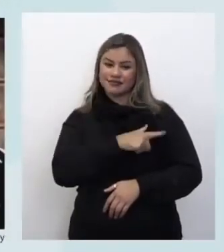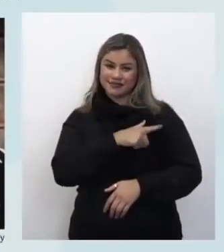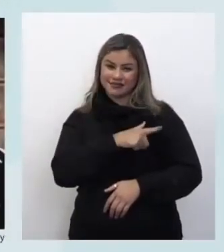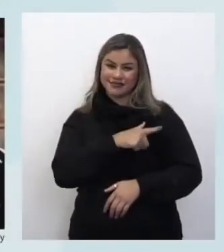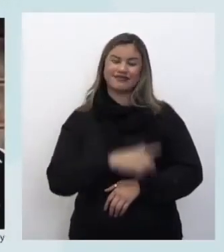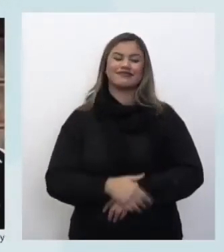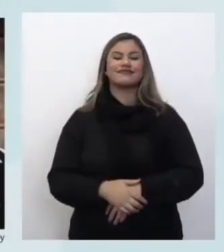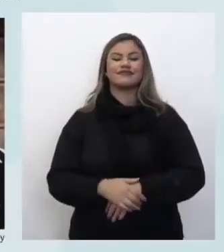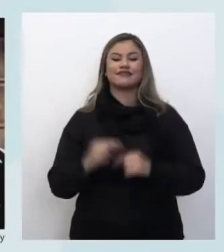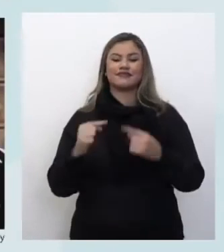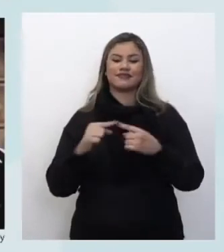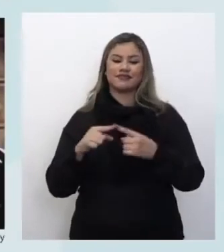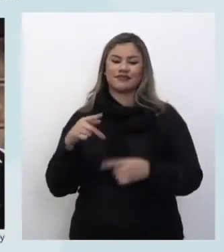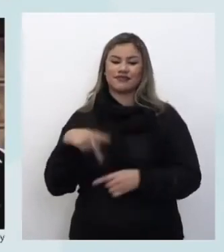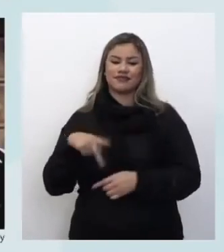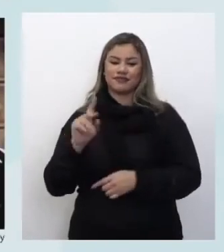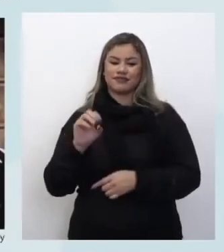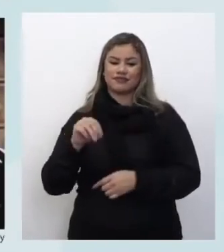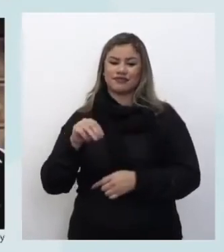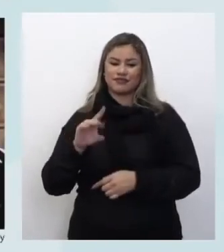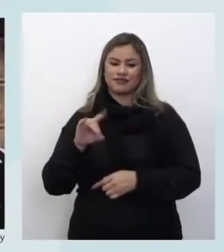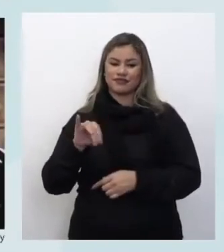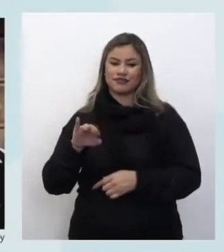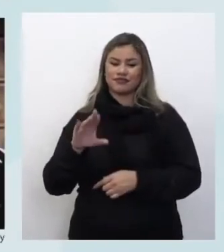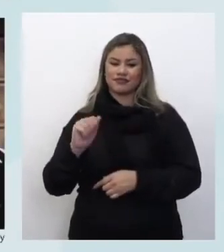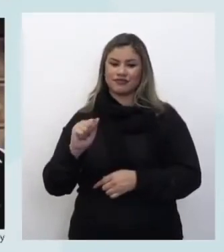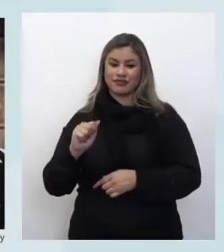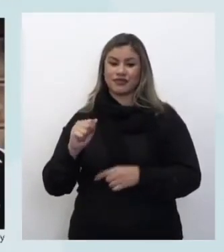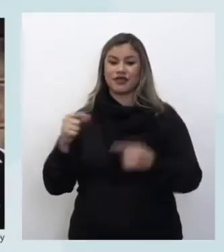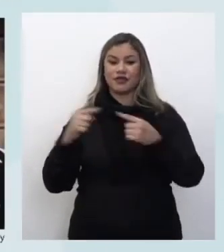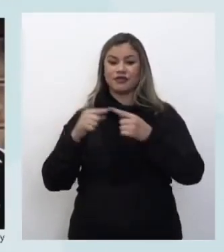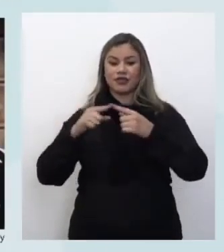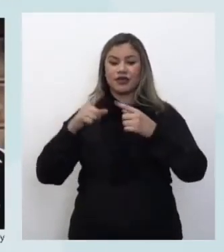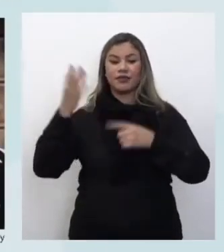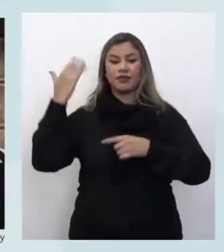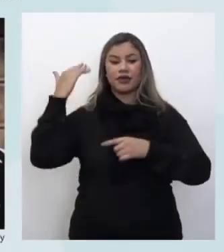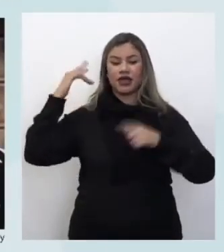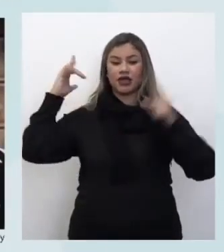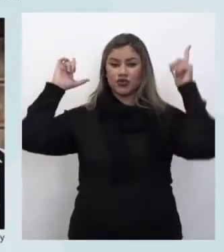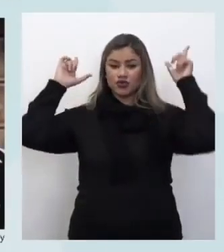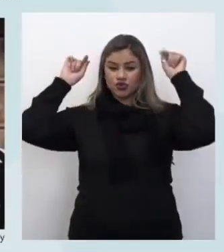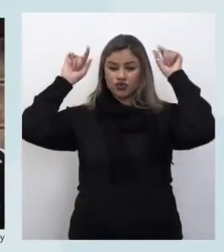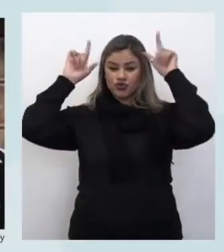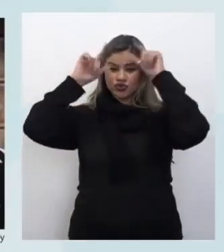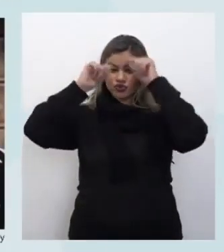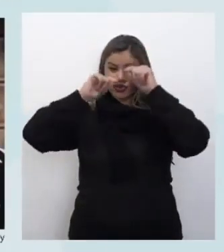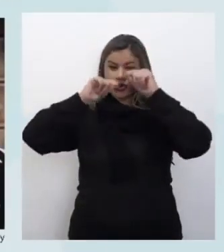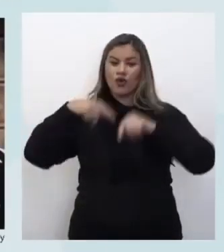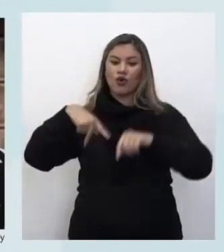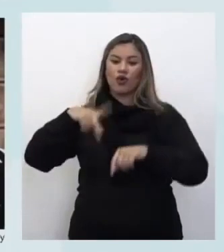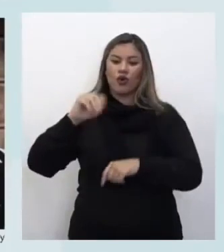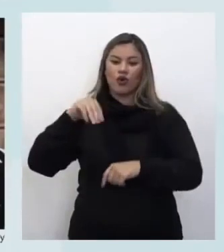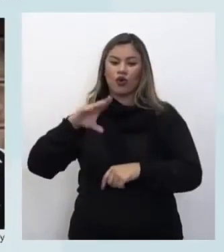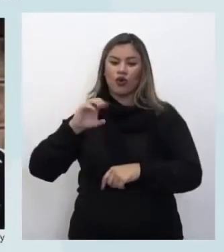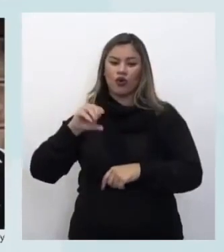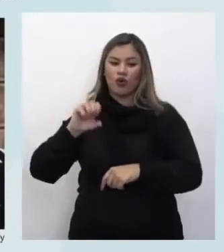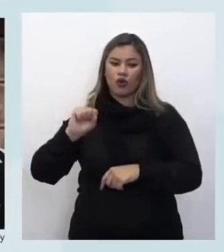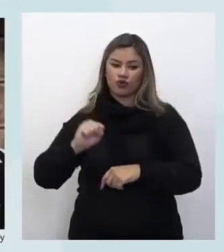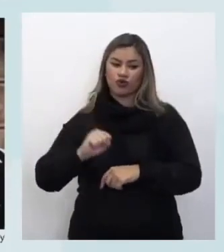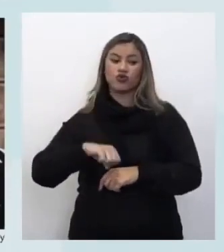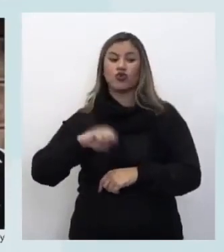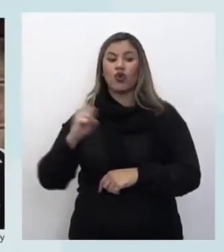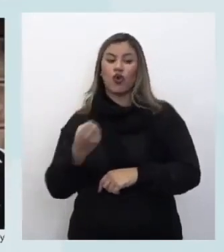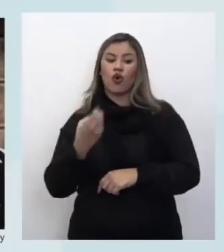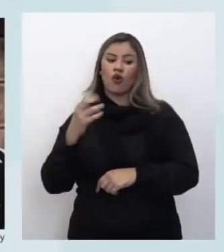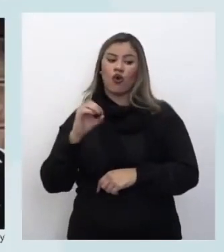comoidia, de comos, que significa festa, e oidos, cantor. É um tipo de gênero